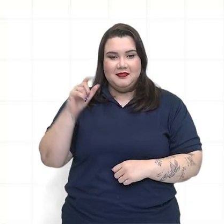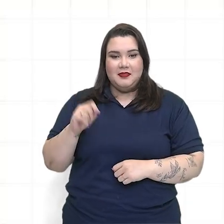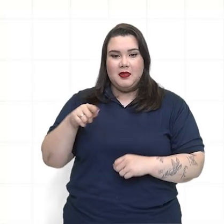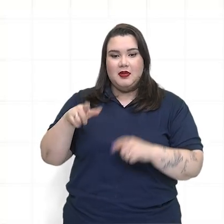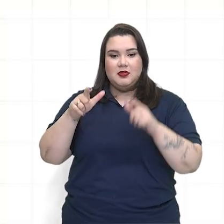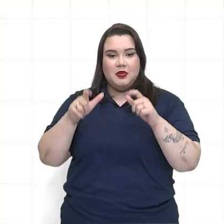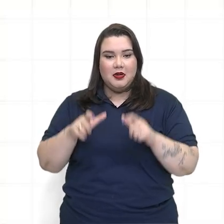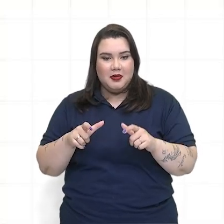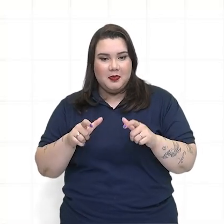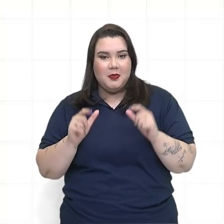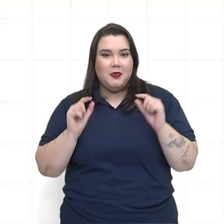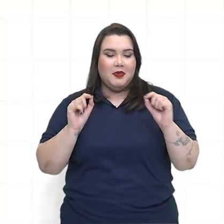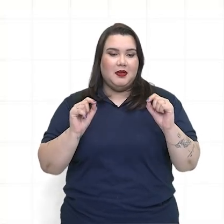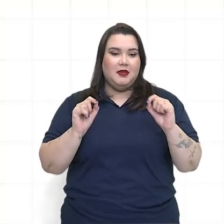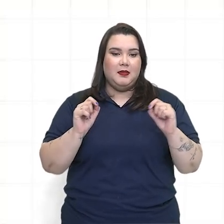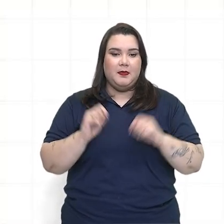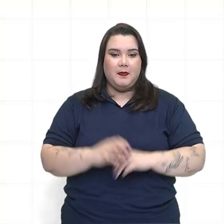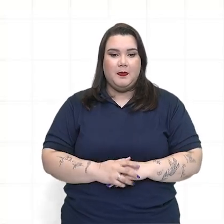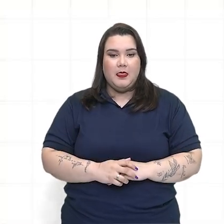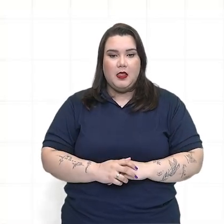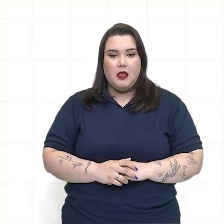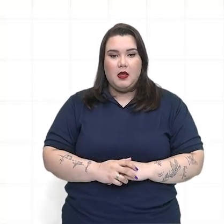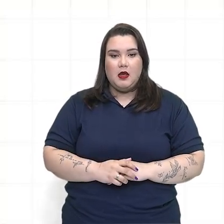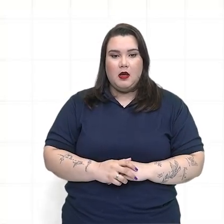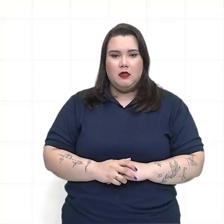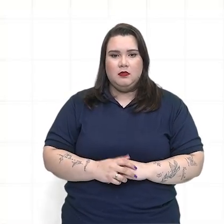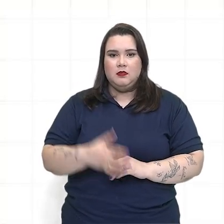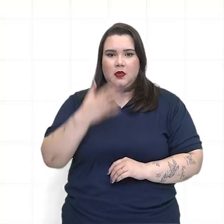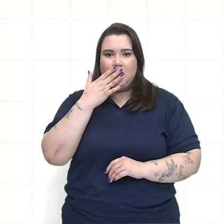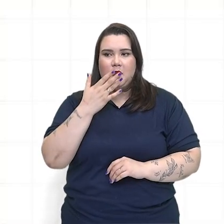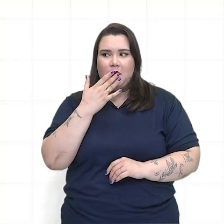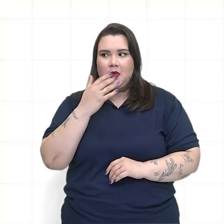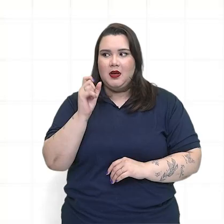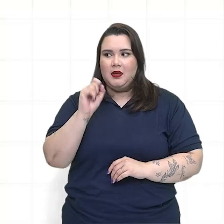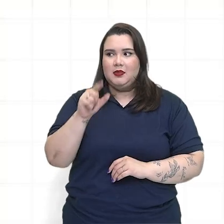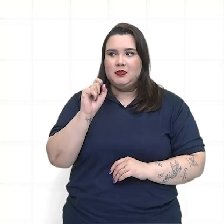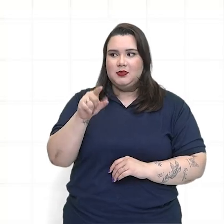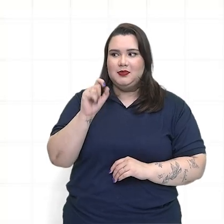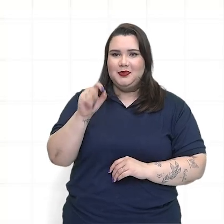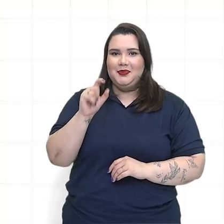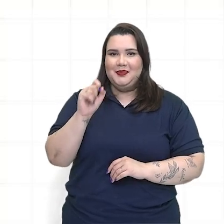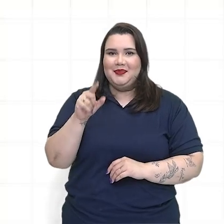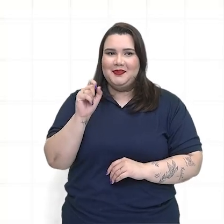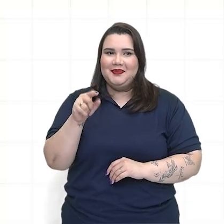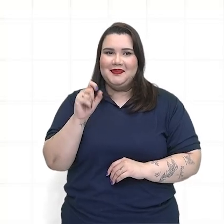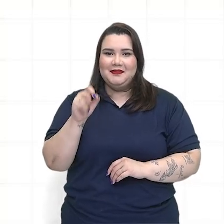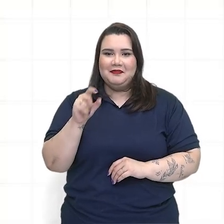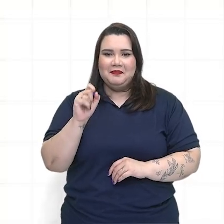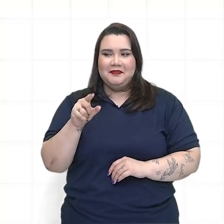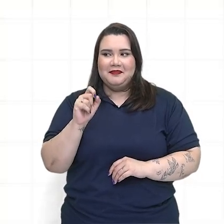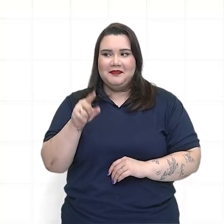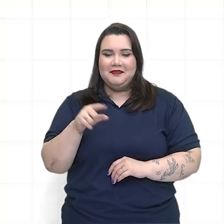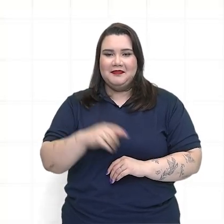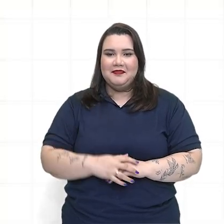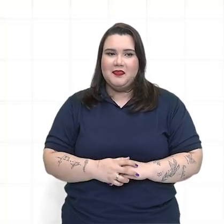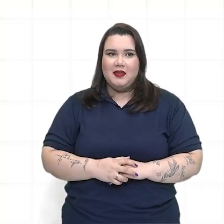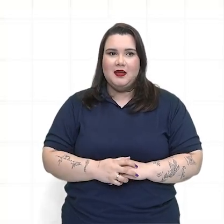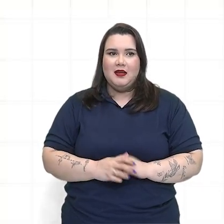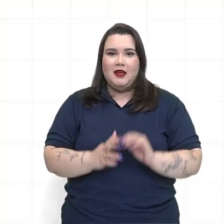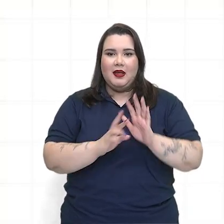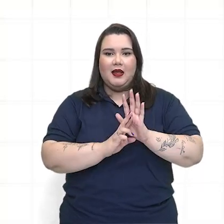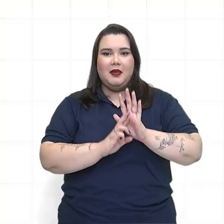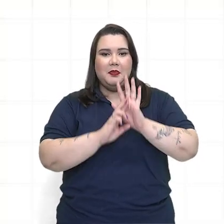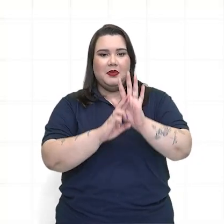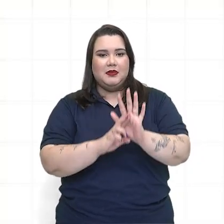aqui. Este local aqui, que é a cadeira azul, olha, ele está sendo representada por uma coordenada, que